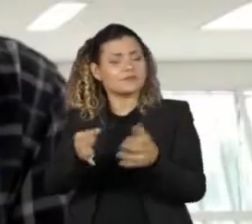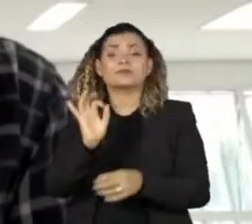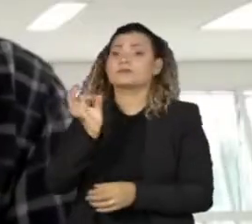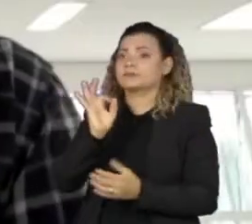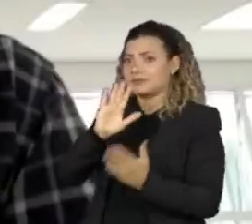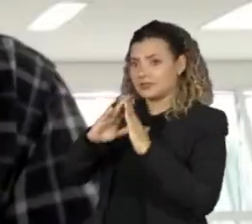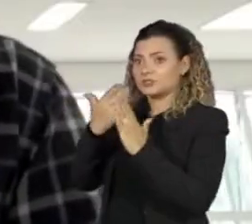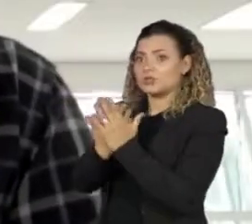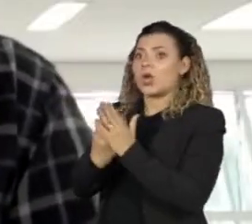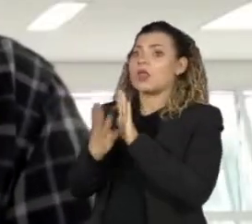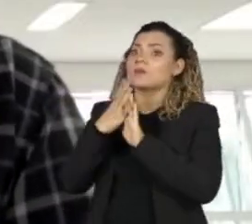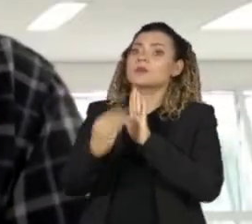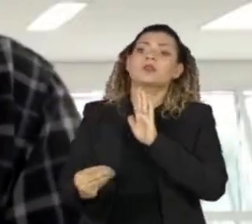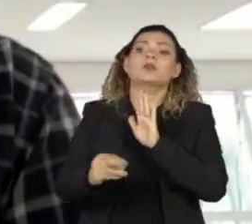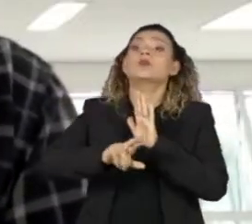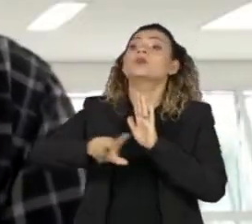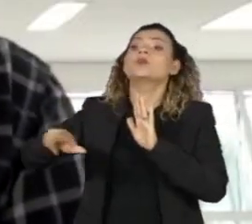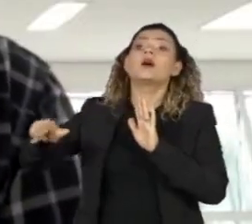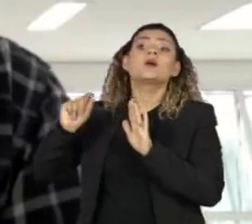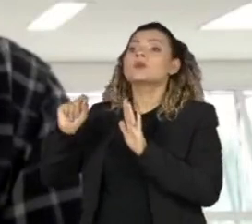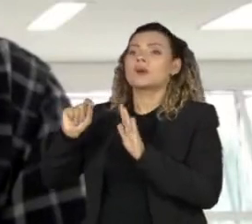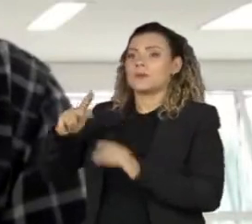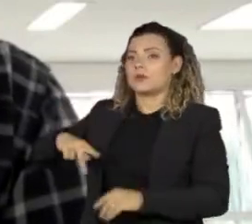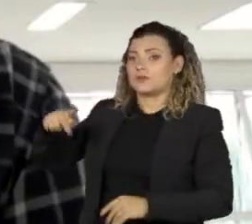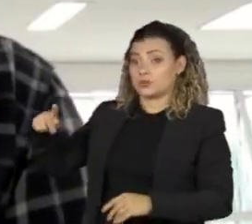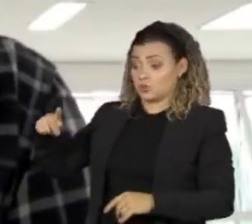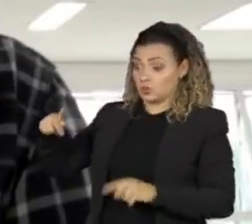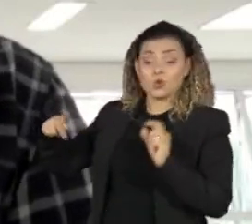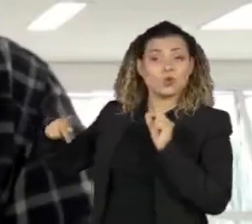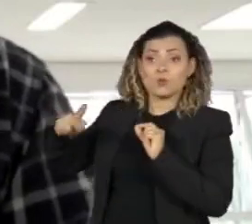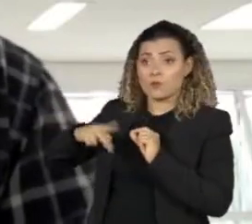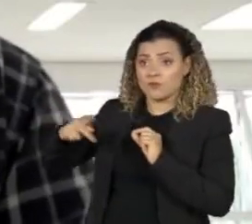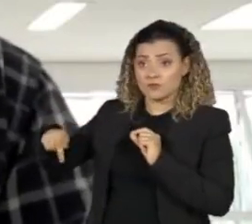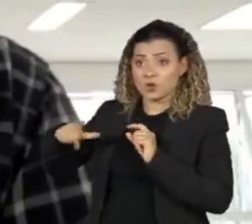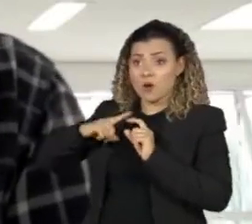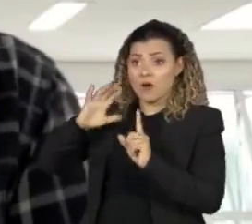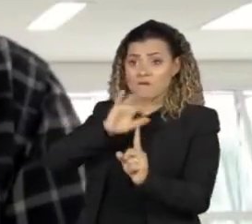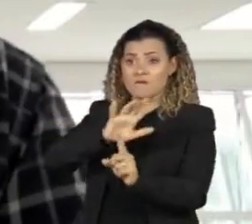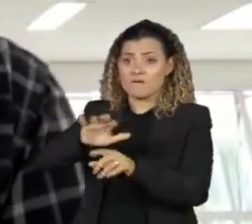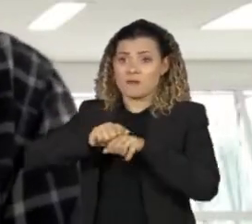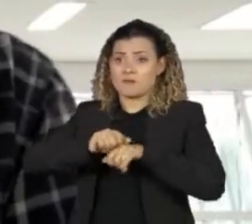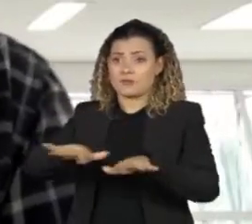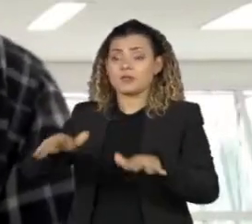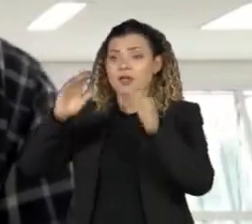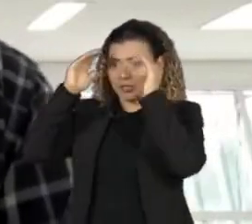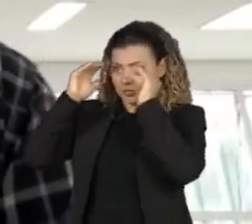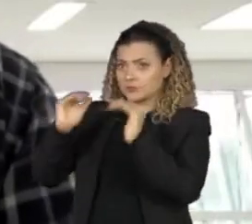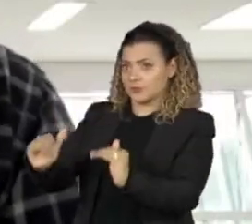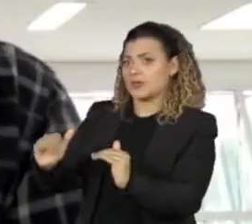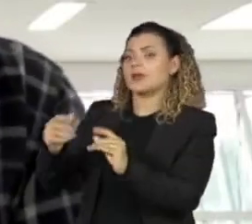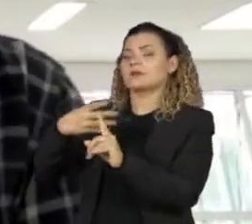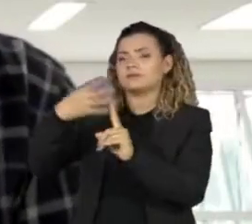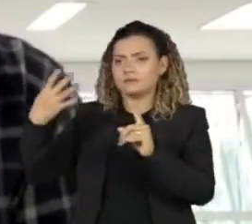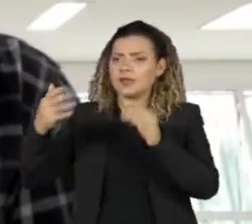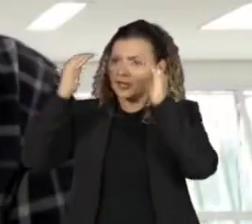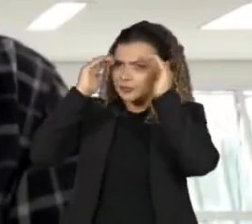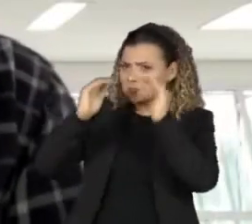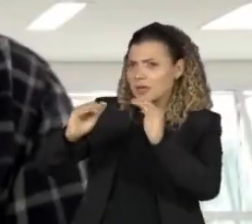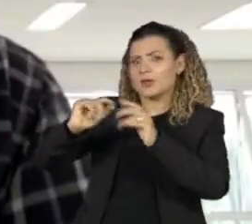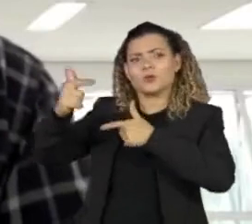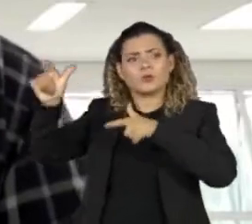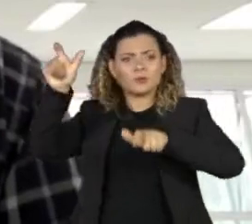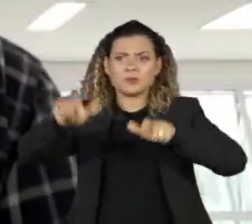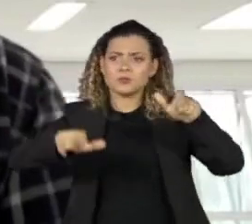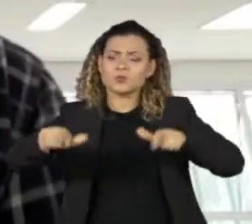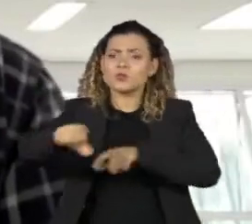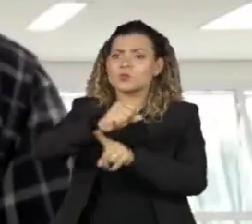grande referencial os exemplos dos professores, né? Se um professor dissemina a tolerância, o respeito ao outro, a ideia de que a sociedade